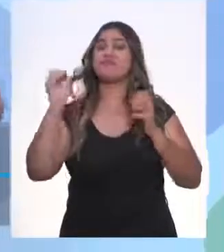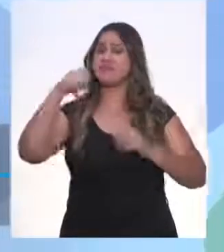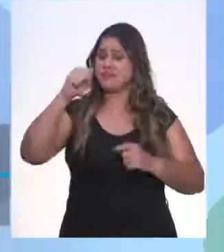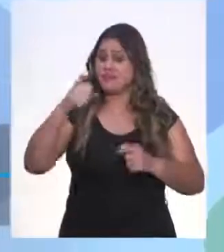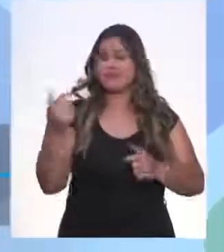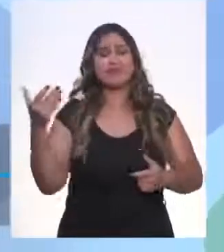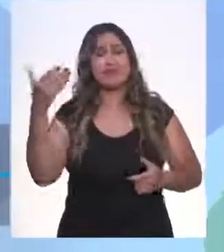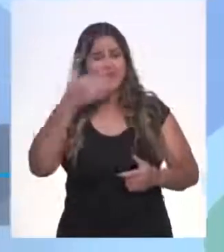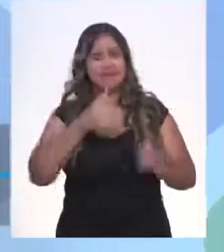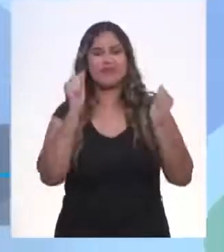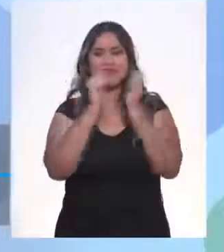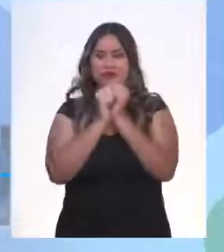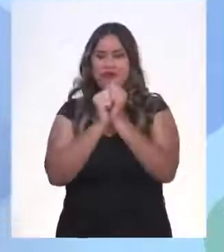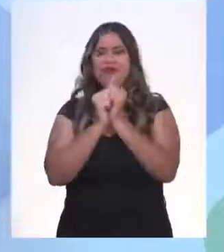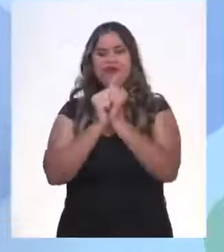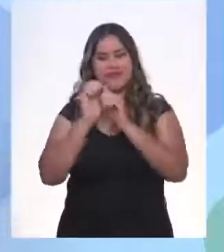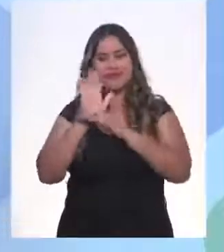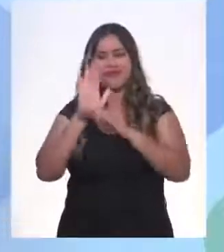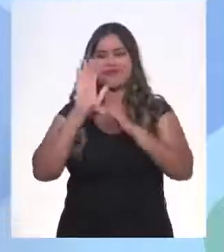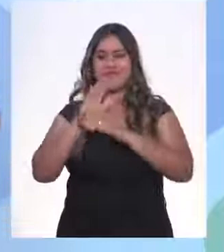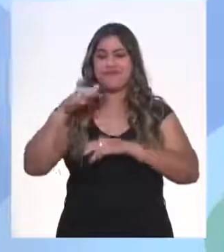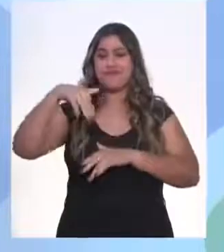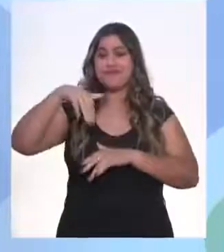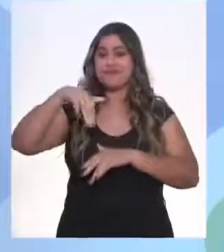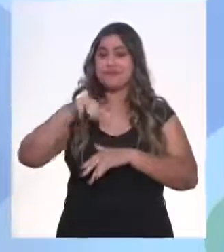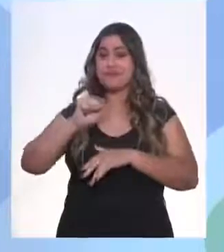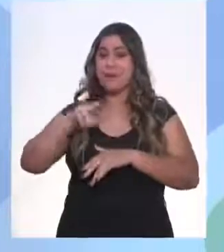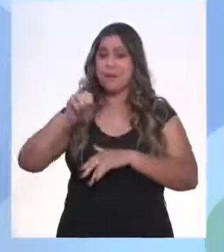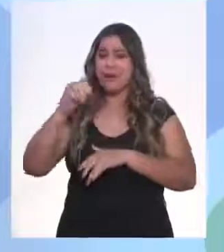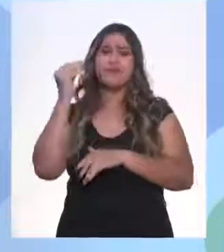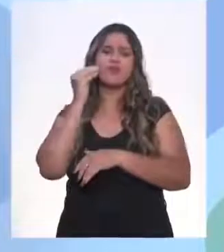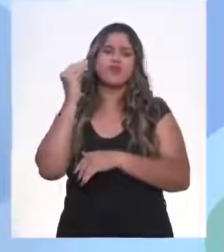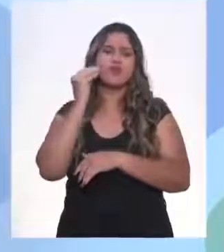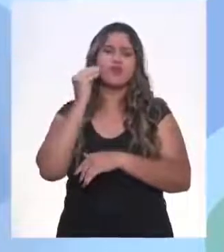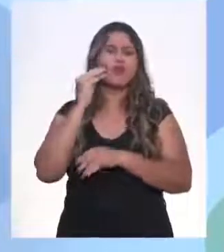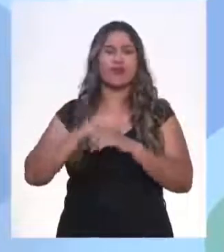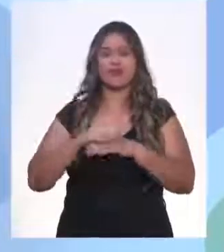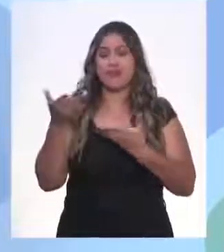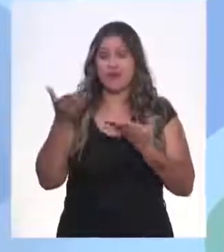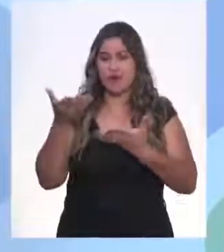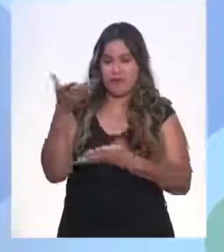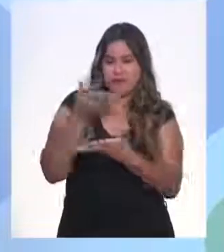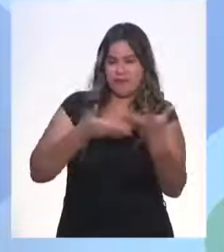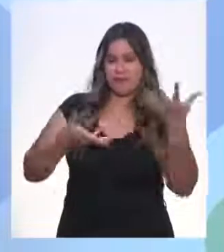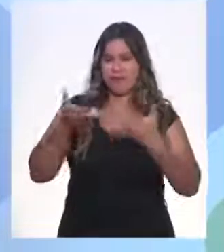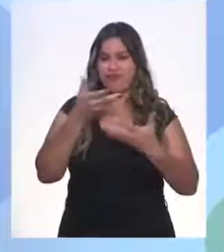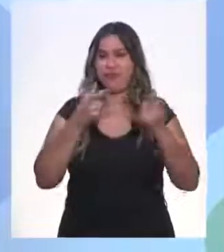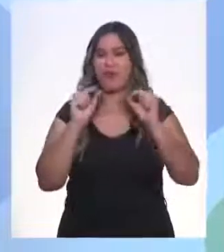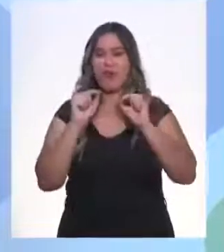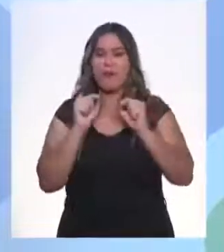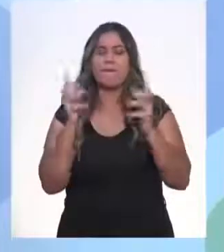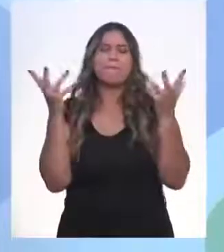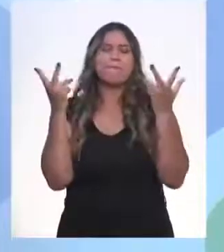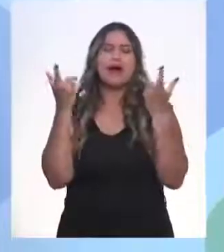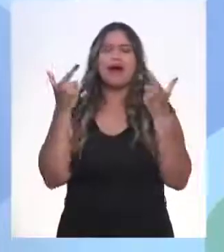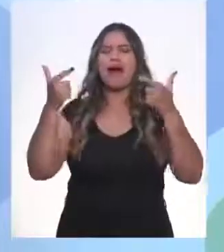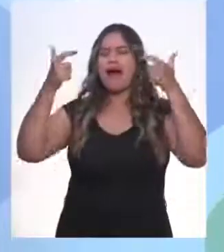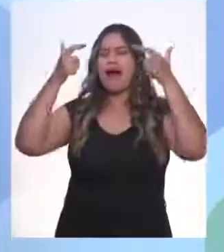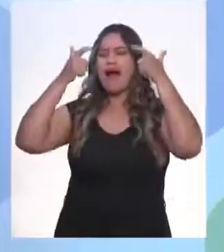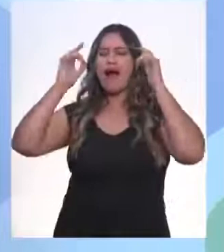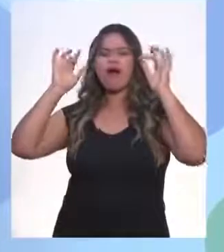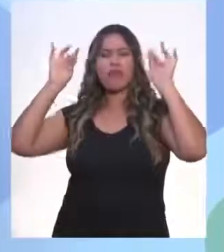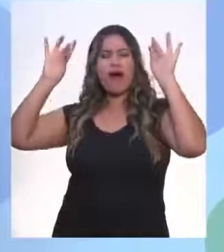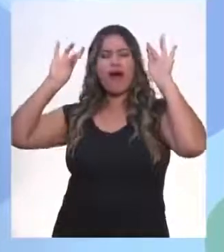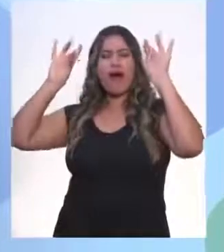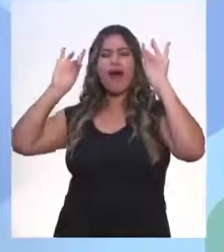para minha amiga Mafê, né? Mandar um beijo pro Marconi. E hoje vou estar aqui mediando e dando um auxílio aqui para maravilhosa rainha absoluta de